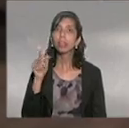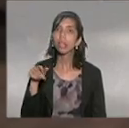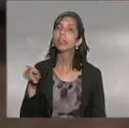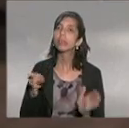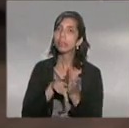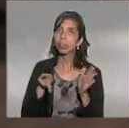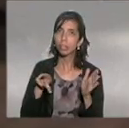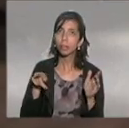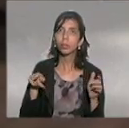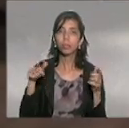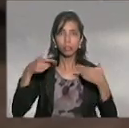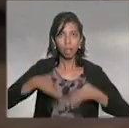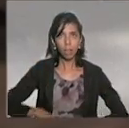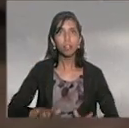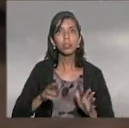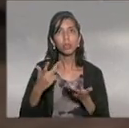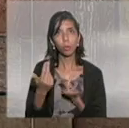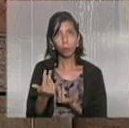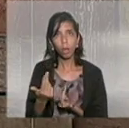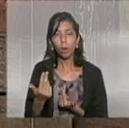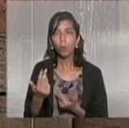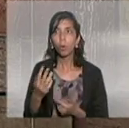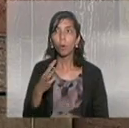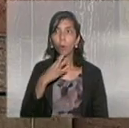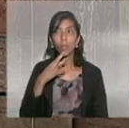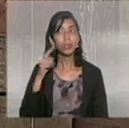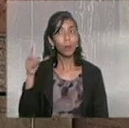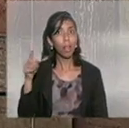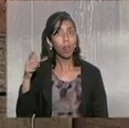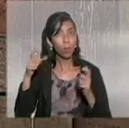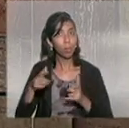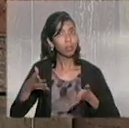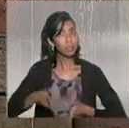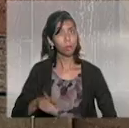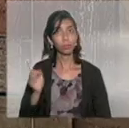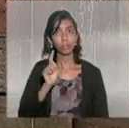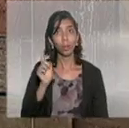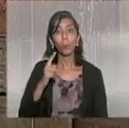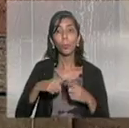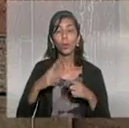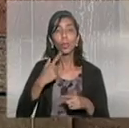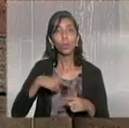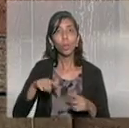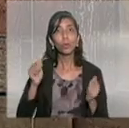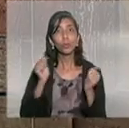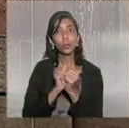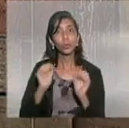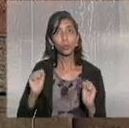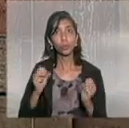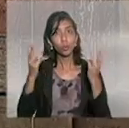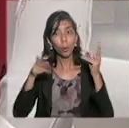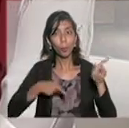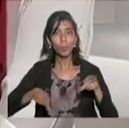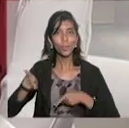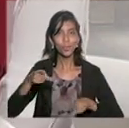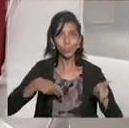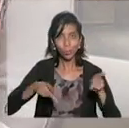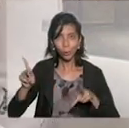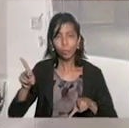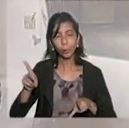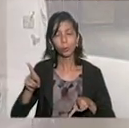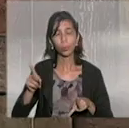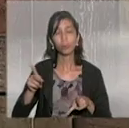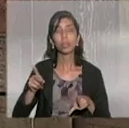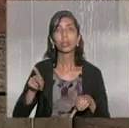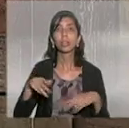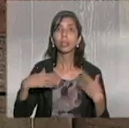é de Ribeirão Preto também. Né? E a gente não se conheceu em Ribeirão Preto porque nós patinamos no mesmo show de patinação. Você foi patinador